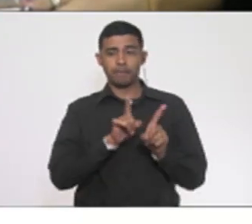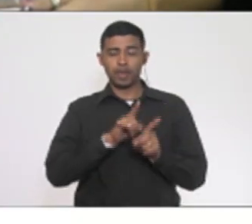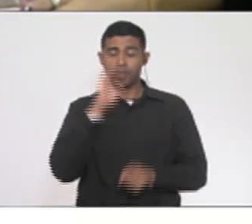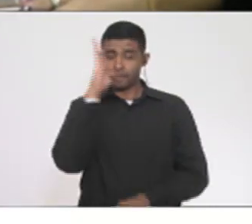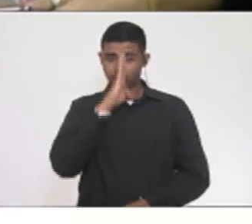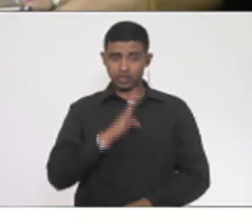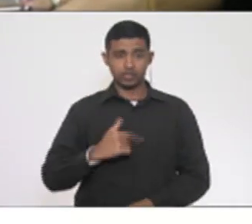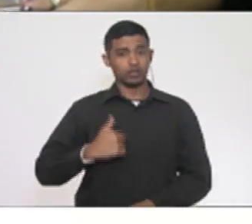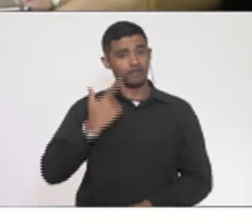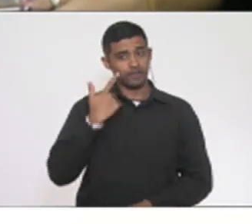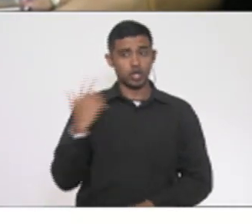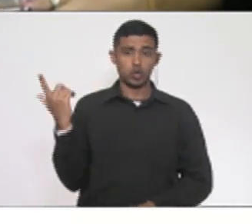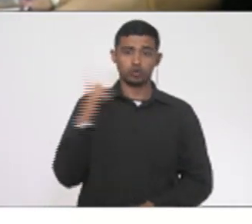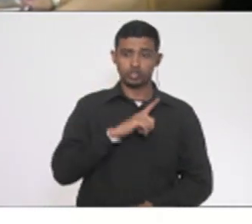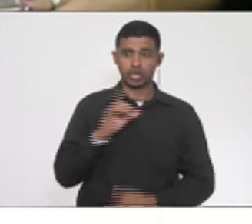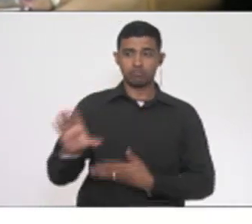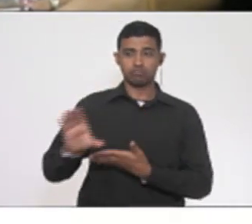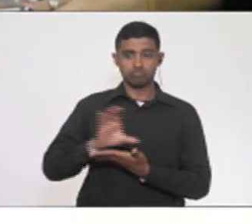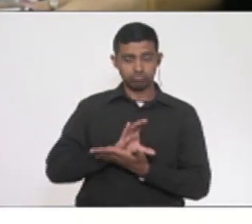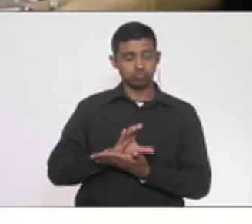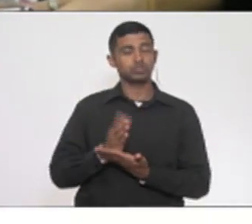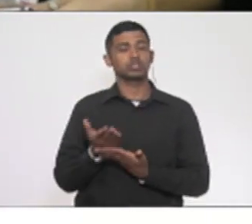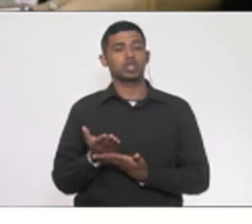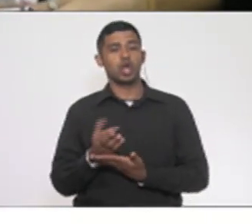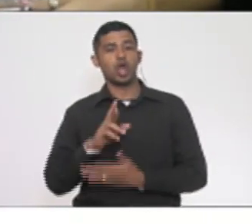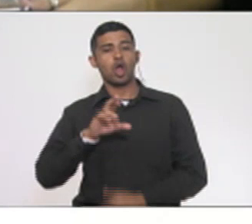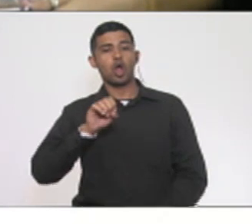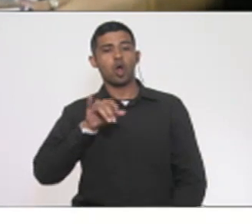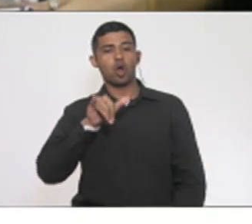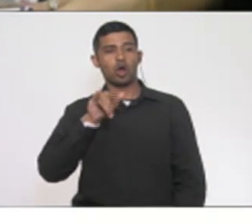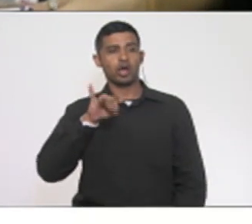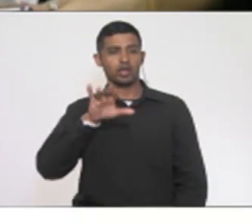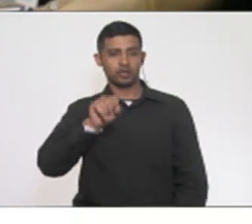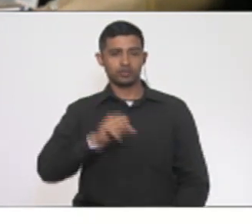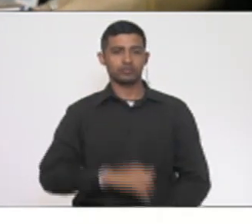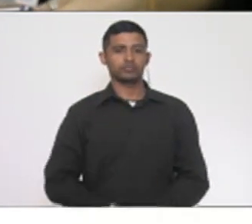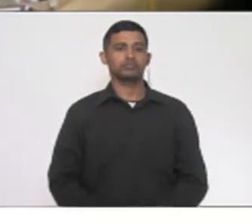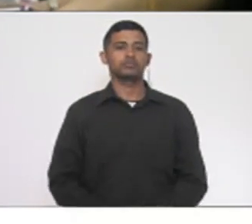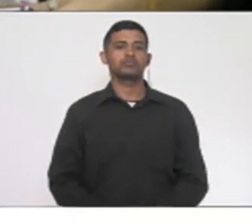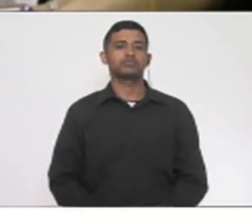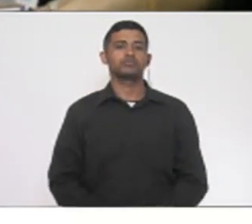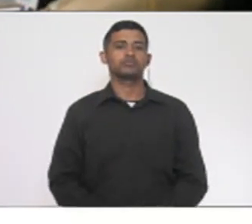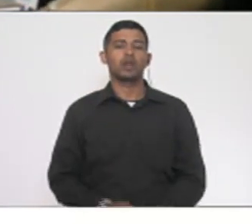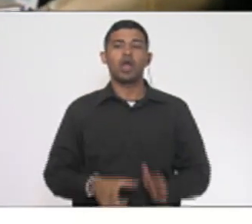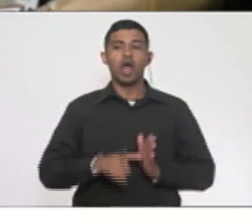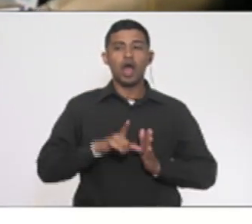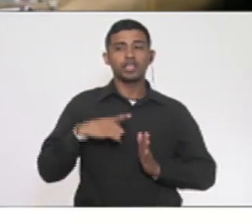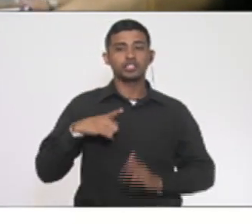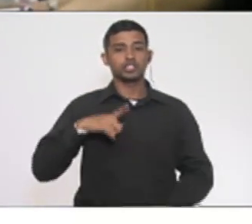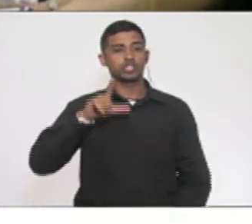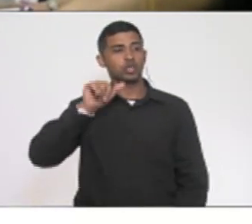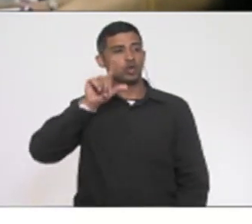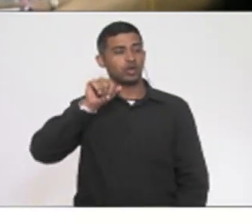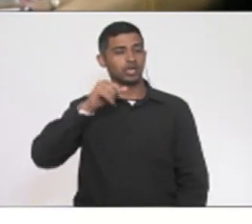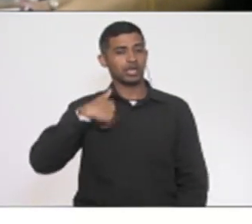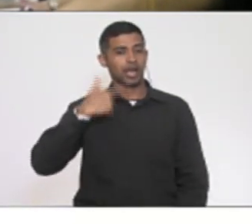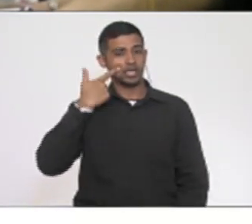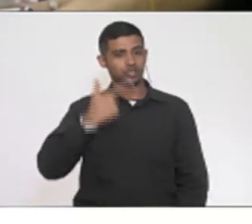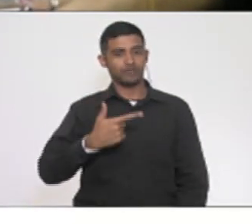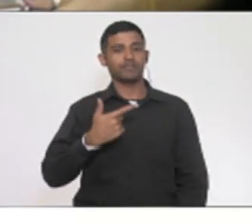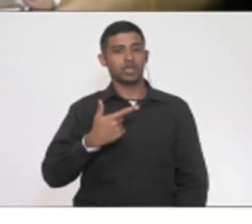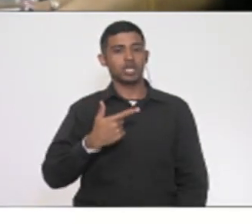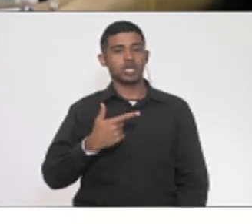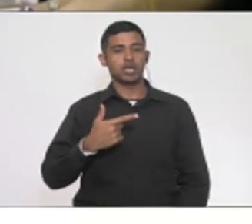também tributos, royalties, etc. O gás quente. Então, o antecedente foi o Gás para Crescer, que foi lançado em 2016 pelo